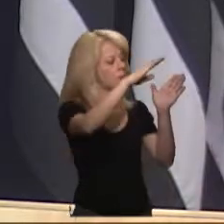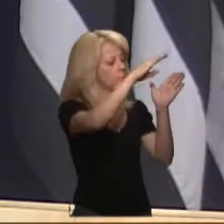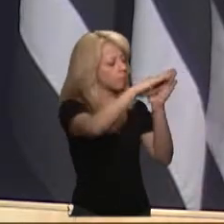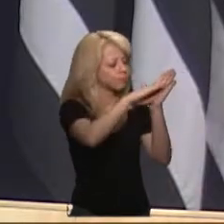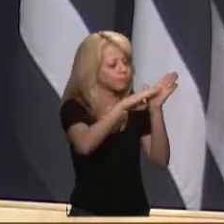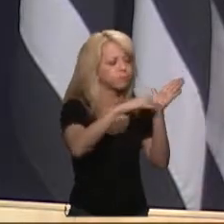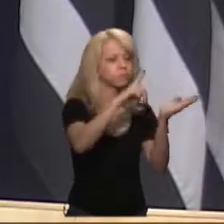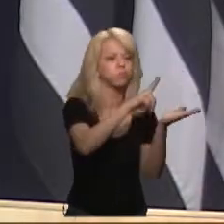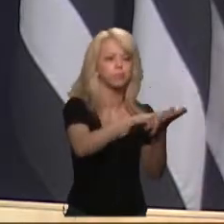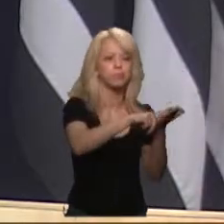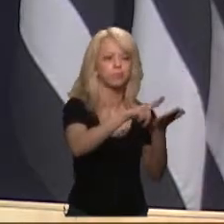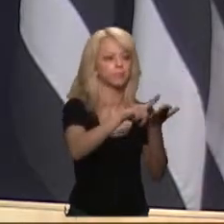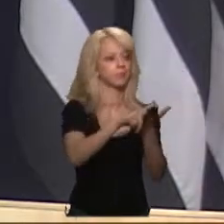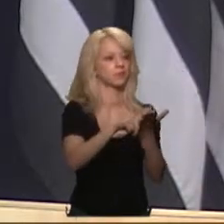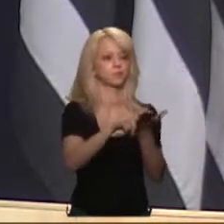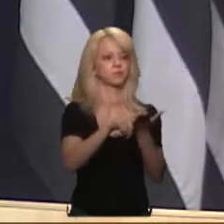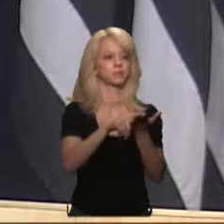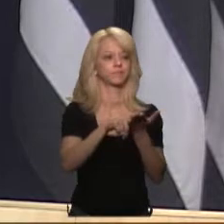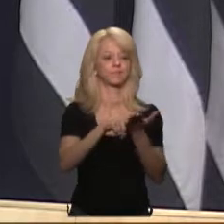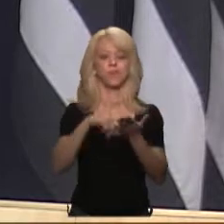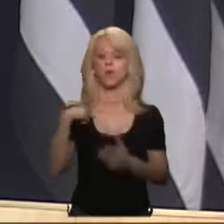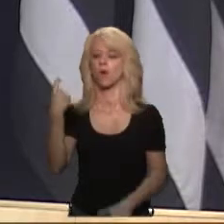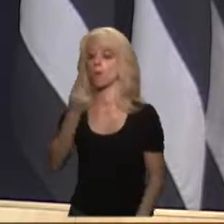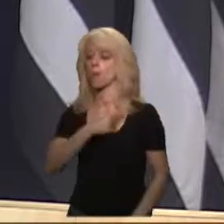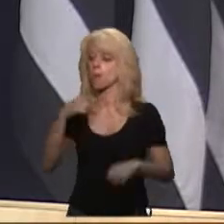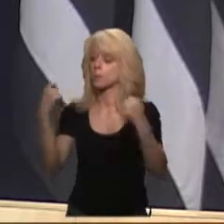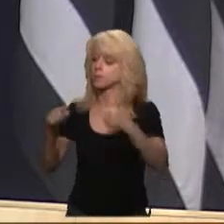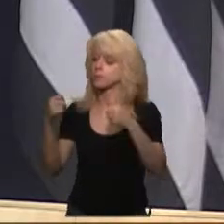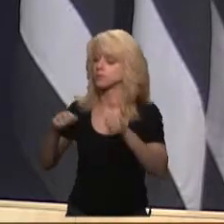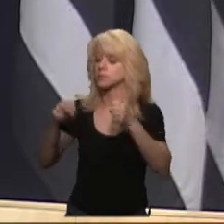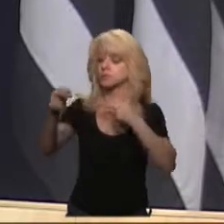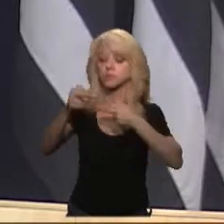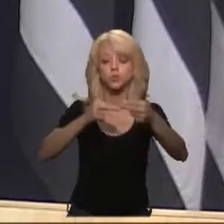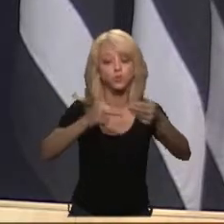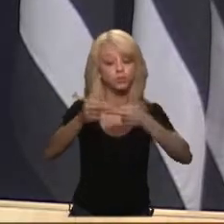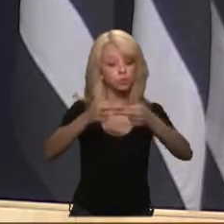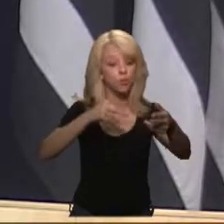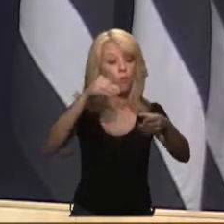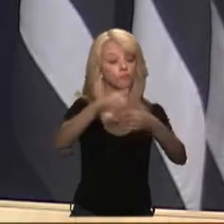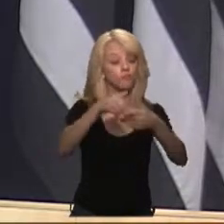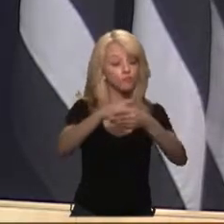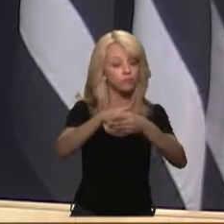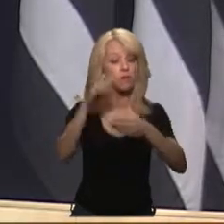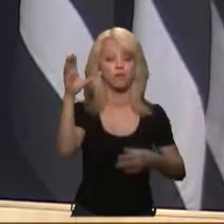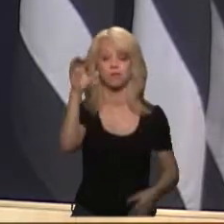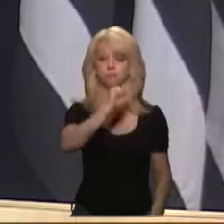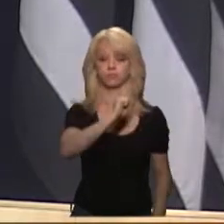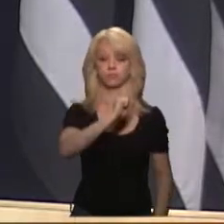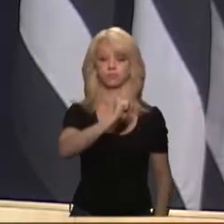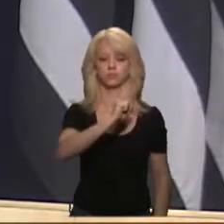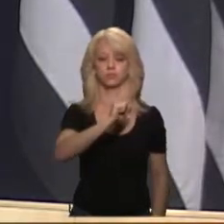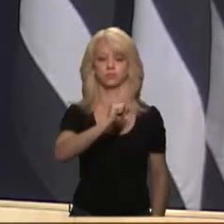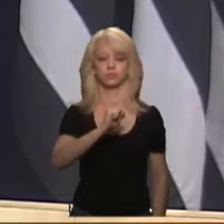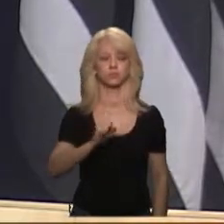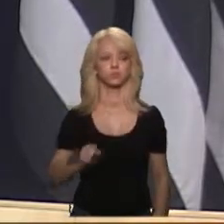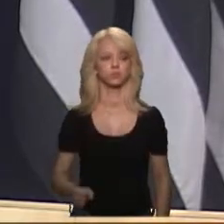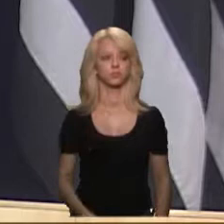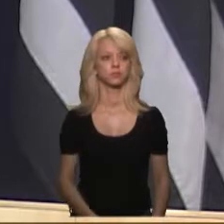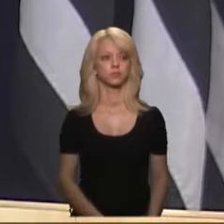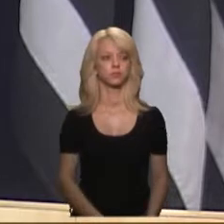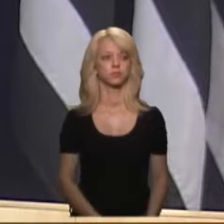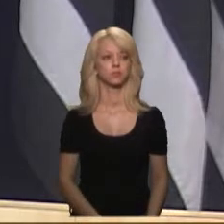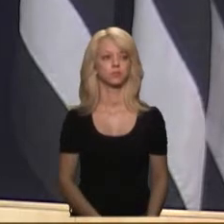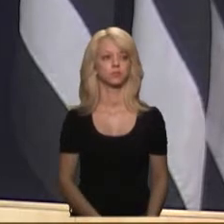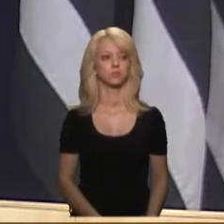eles, precisamos resolvê-los, porque há uma preparação. Eu não posso de surpresa chegar ao